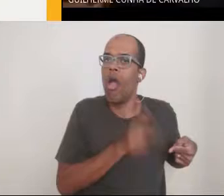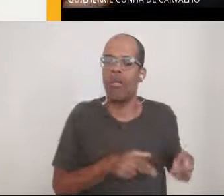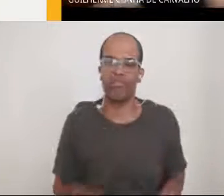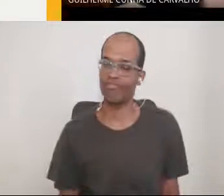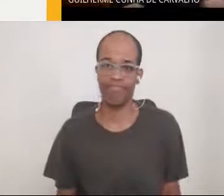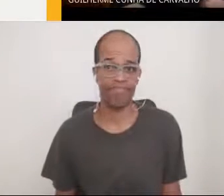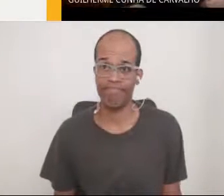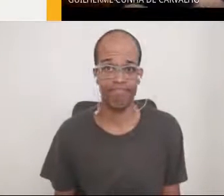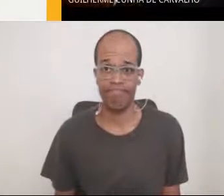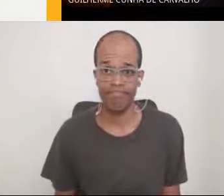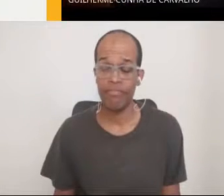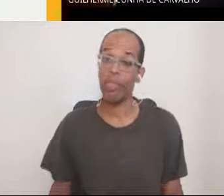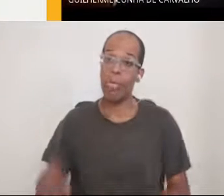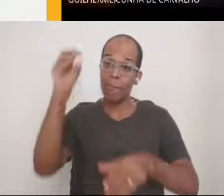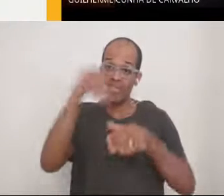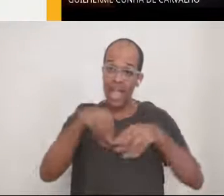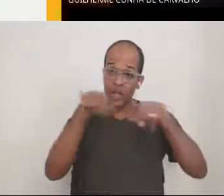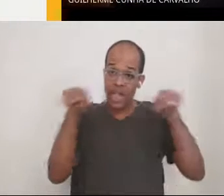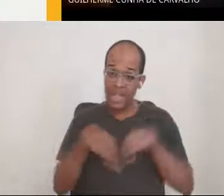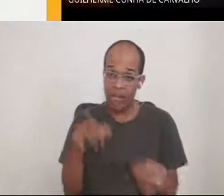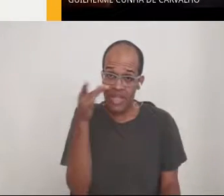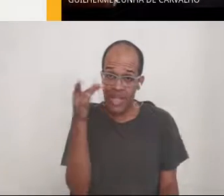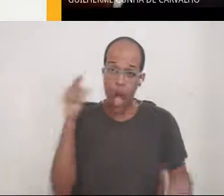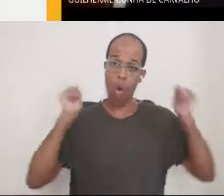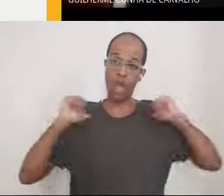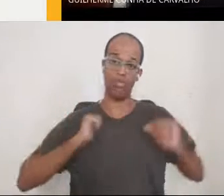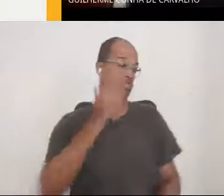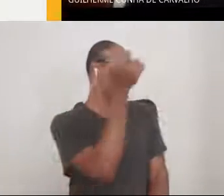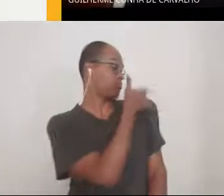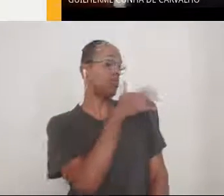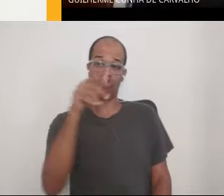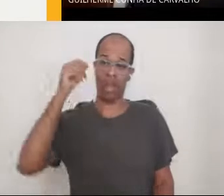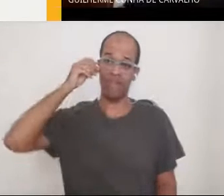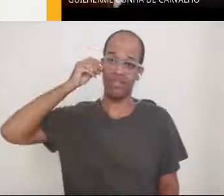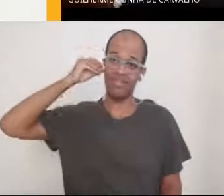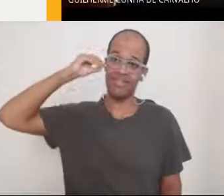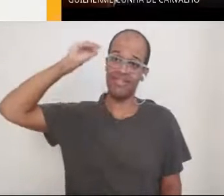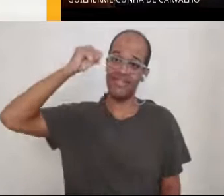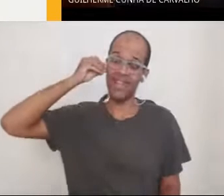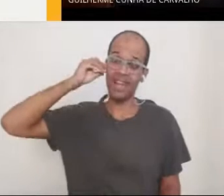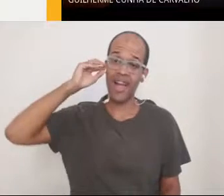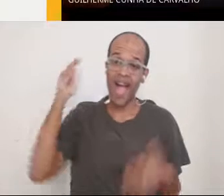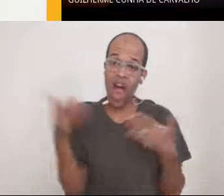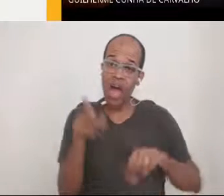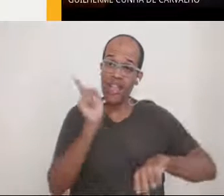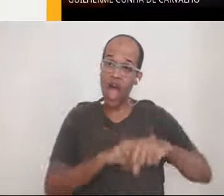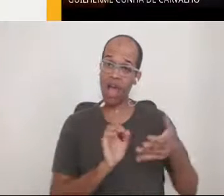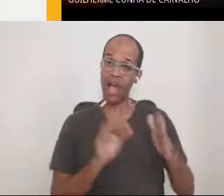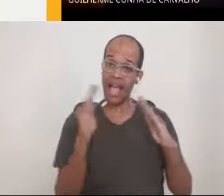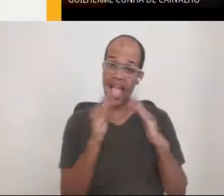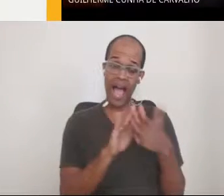aula ele já está com a mochilinha e está tudo lá dentro, não é isso? Então, deixa tudo em algum lugar muito fácil para o